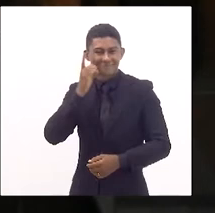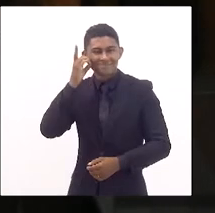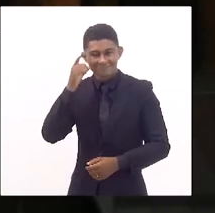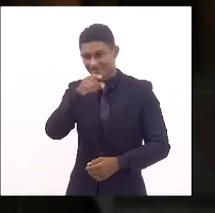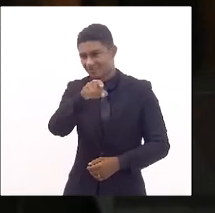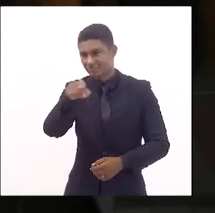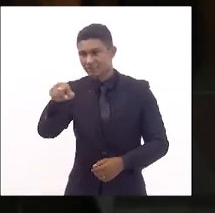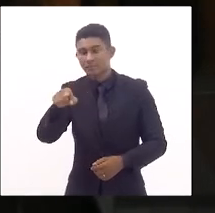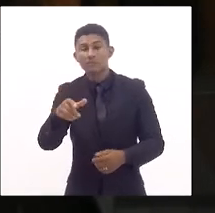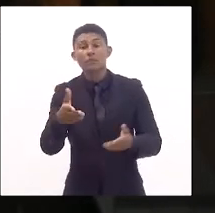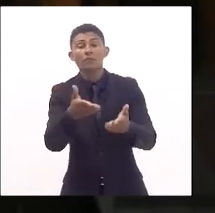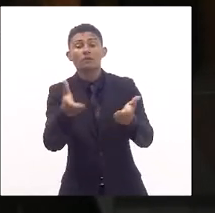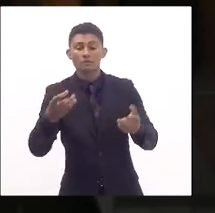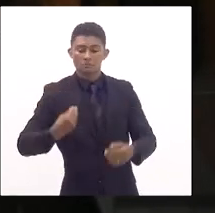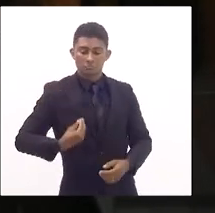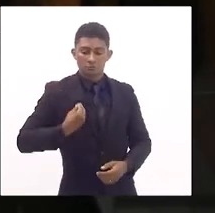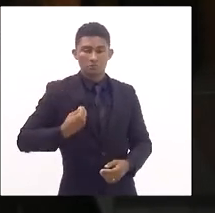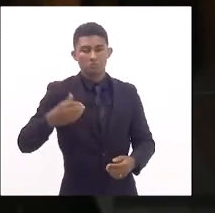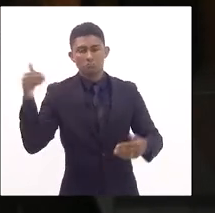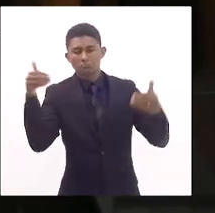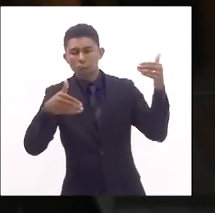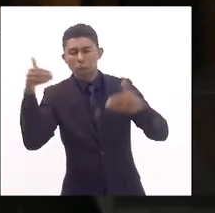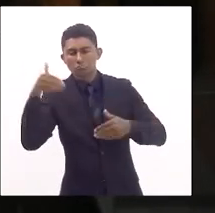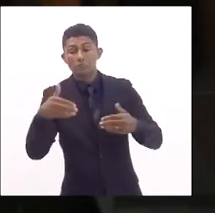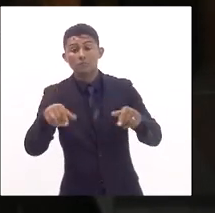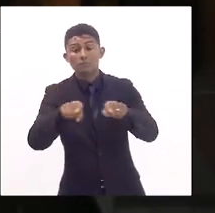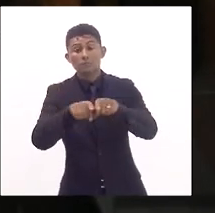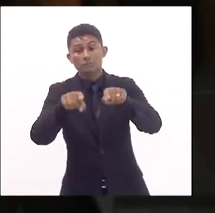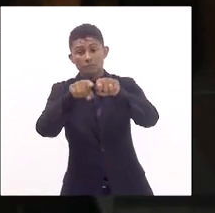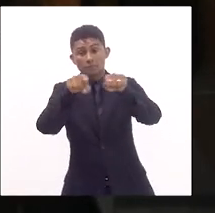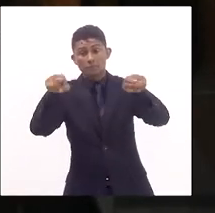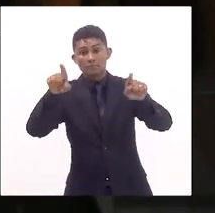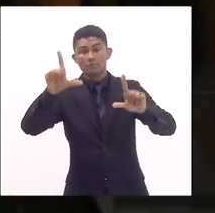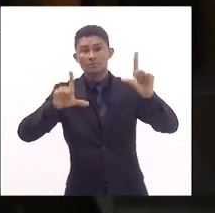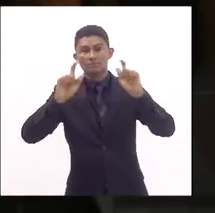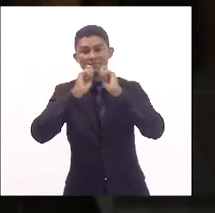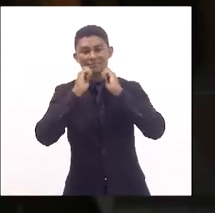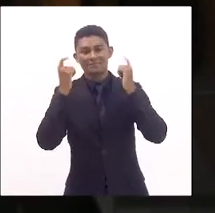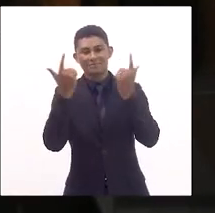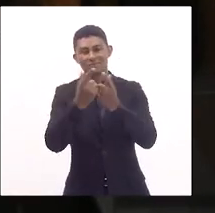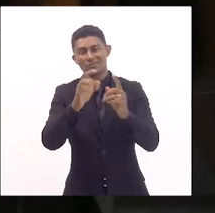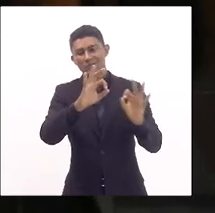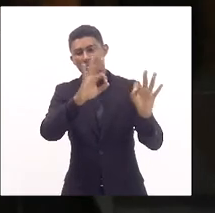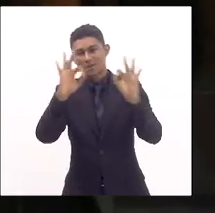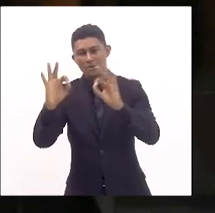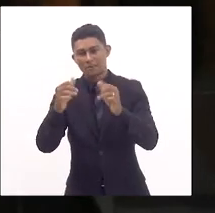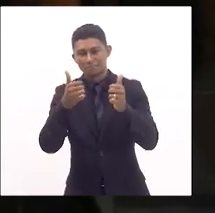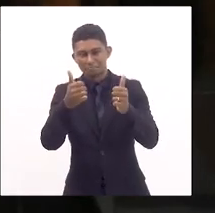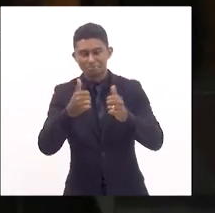para o presente que nos assiste pela TV alerj presidente